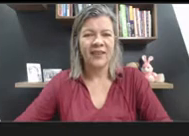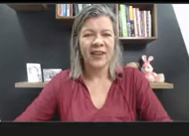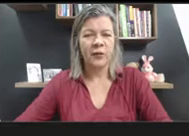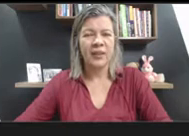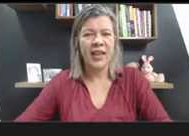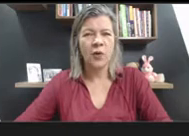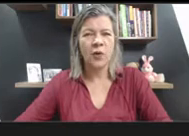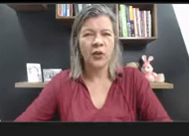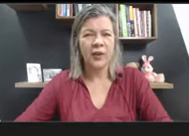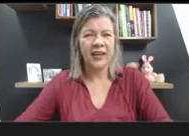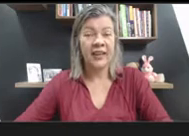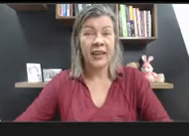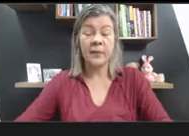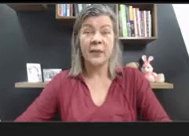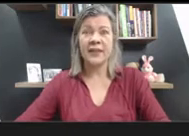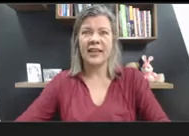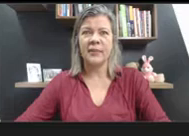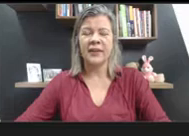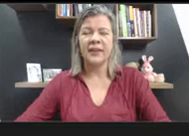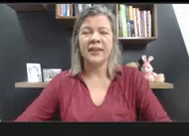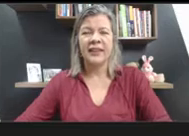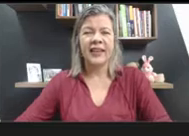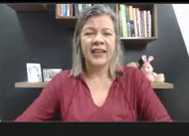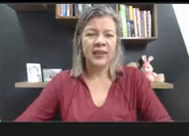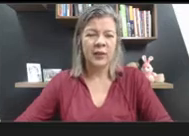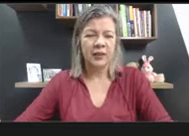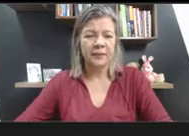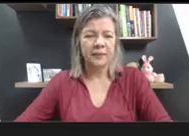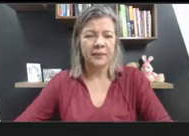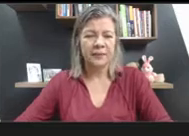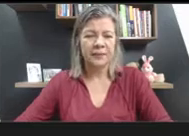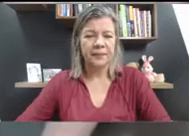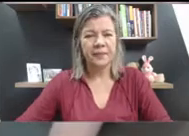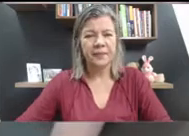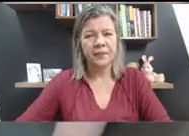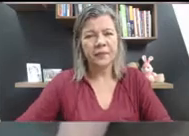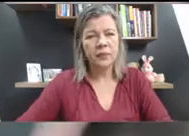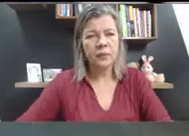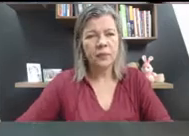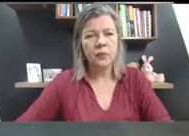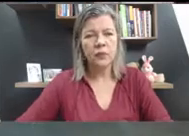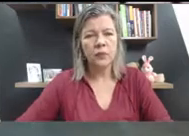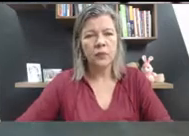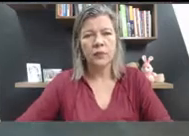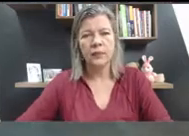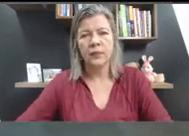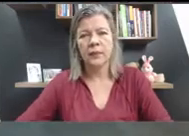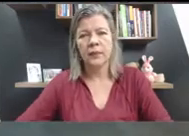Ele fala o T, o O e o N e ele mesmo percebe. E aí ele troca. Então, vamos ver se é. Jô,